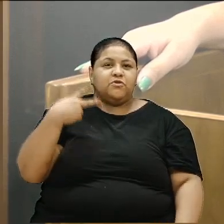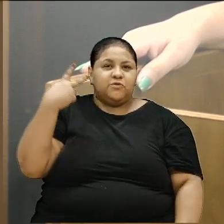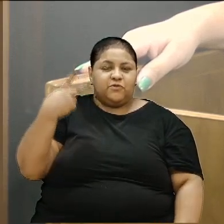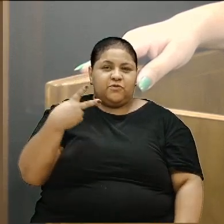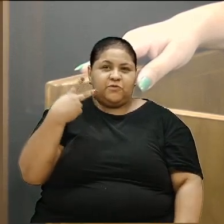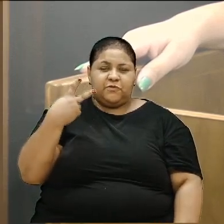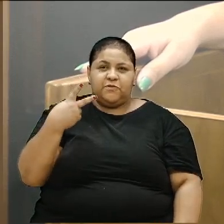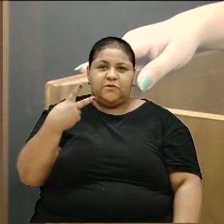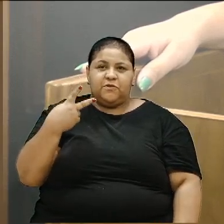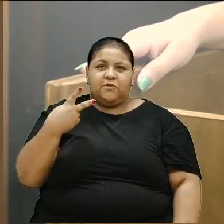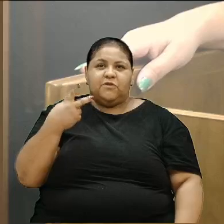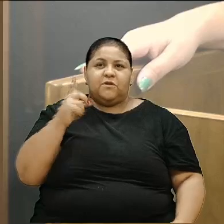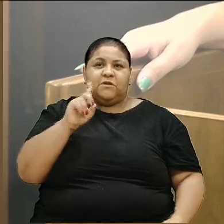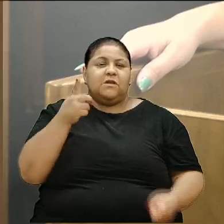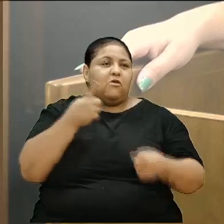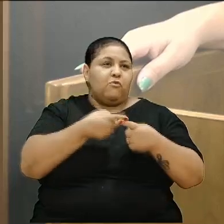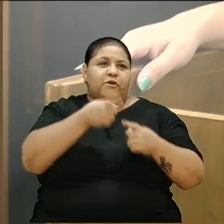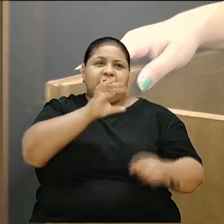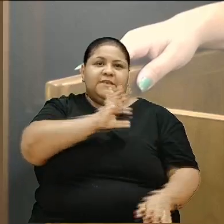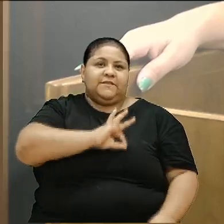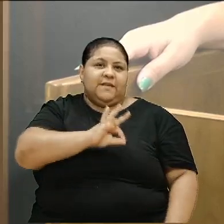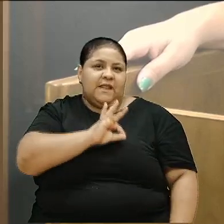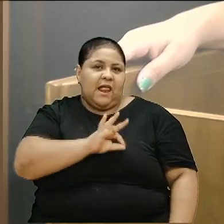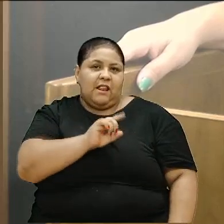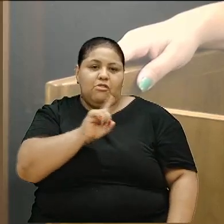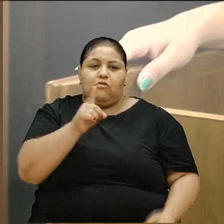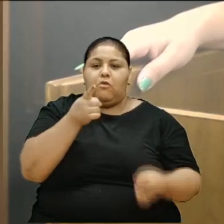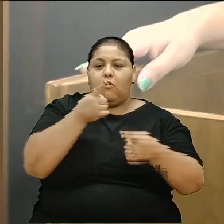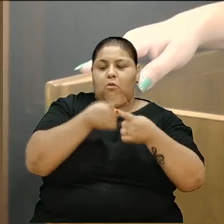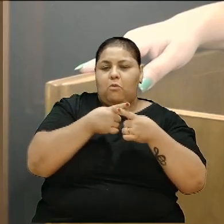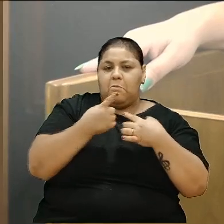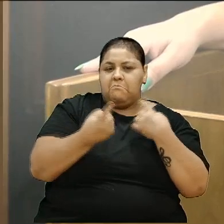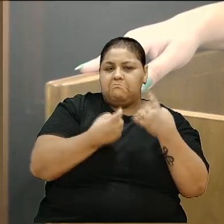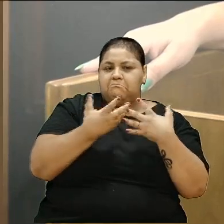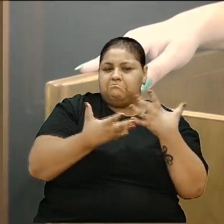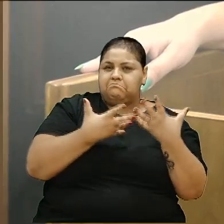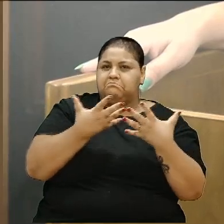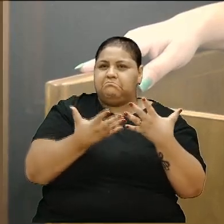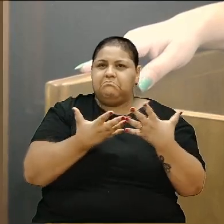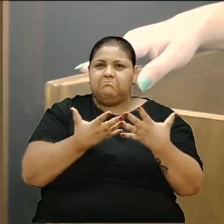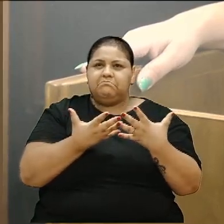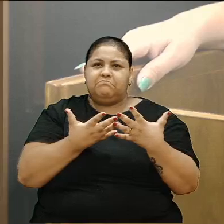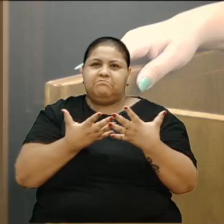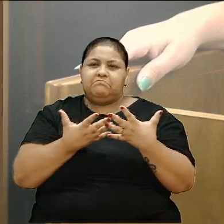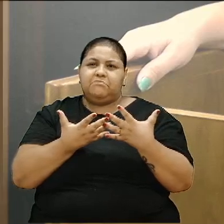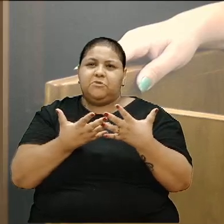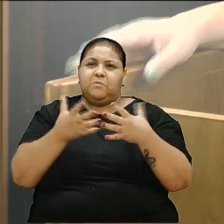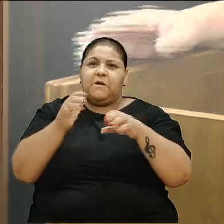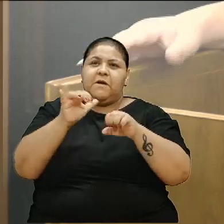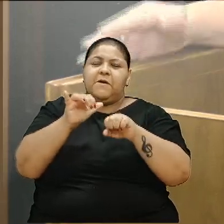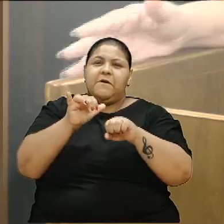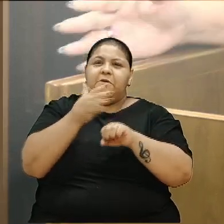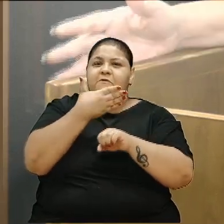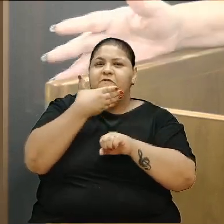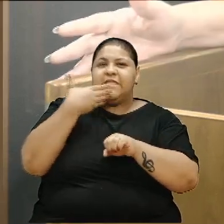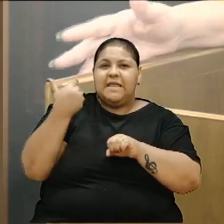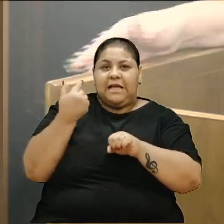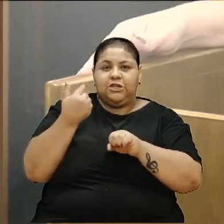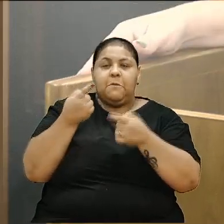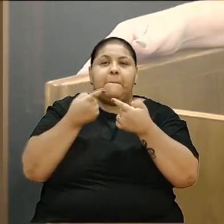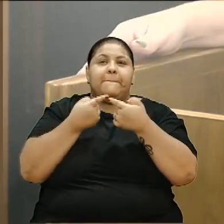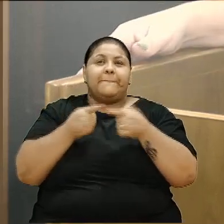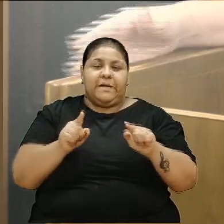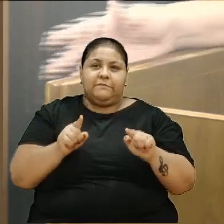não por causa de um salário, não por causa de alguma autopromoção pessoal somente. Eu quero